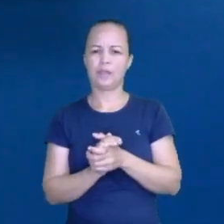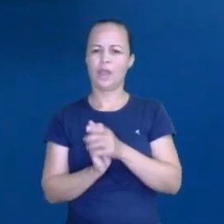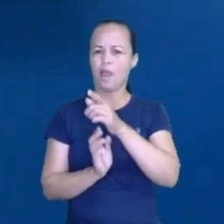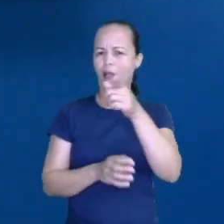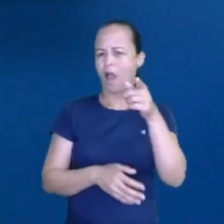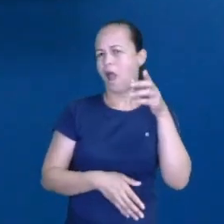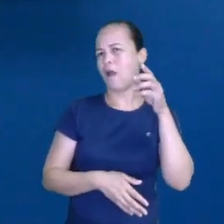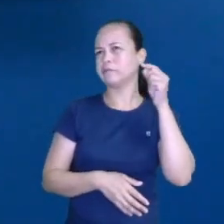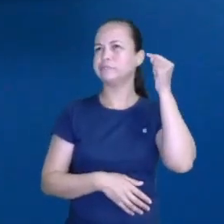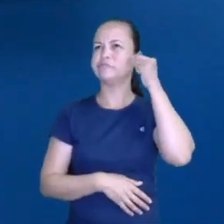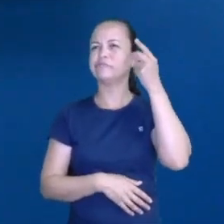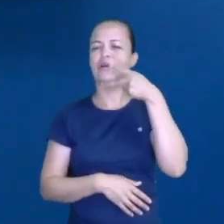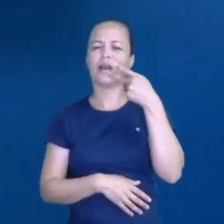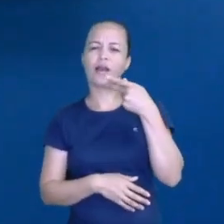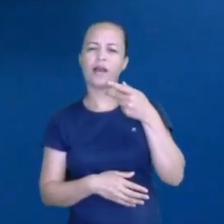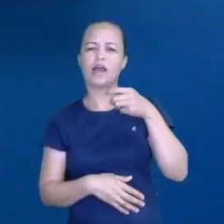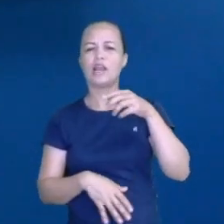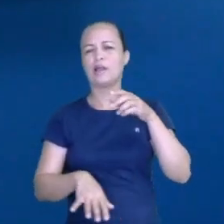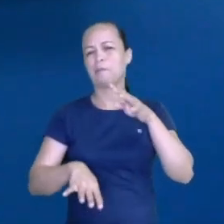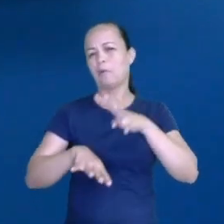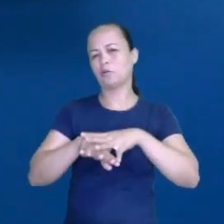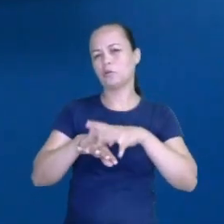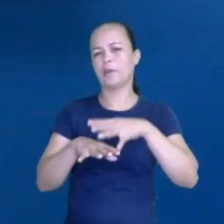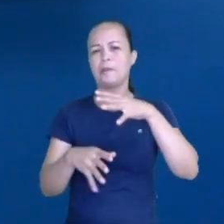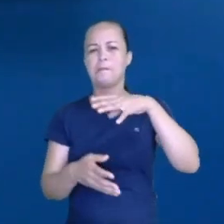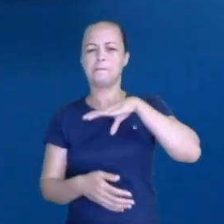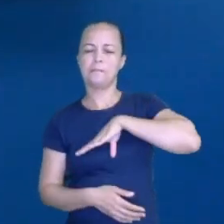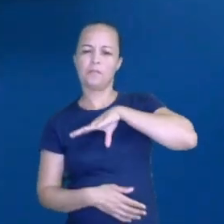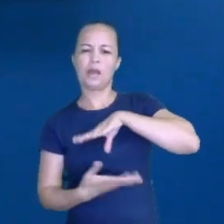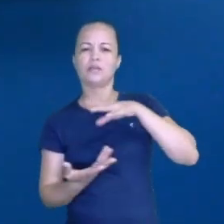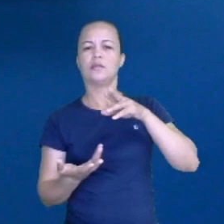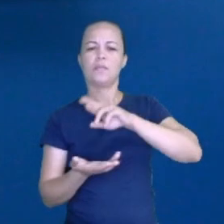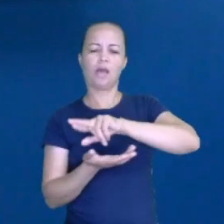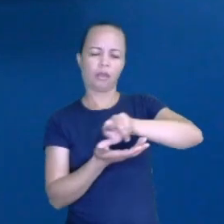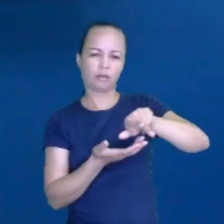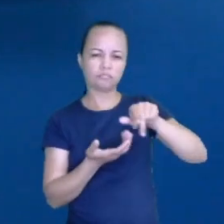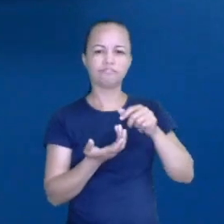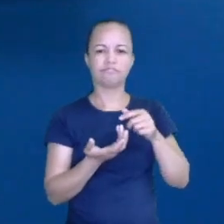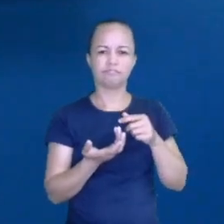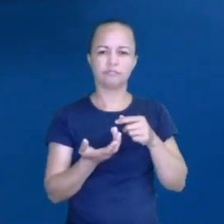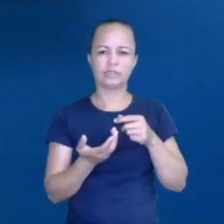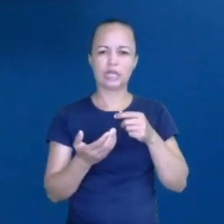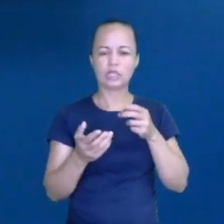gente esquece de observar o que está perto da gente, principalmente a nossa casa.